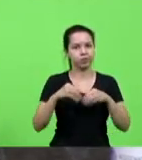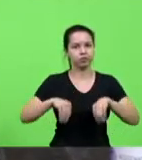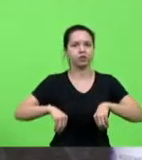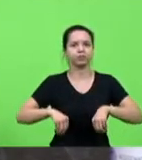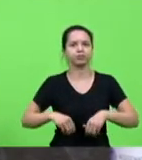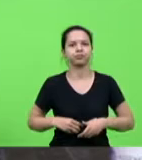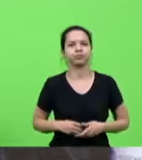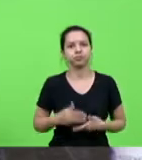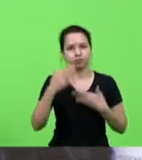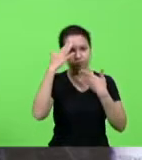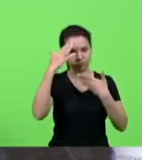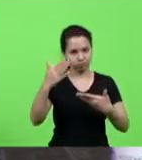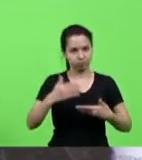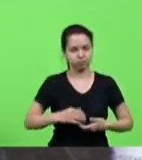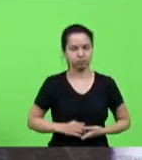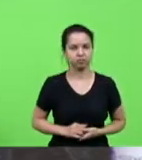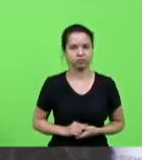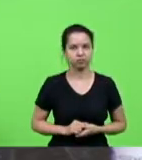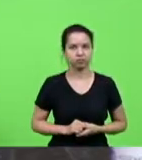isso. Obrigado.